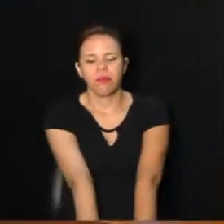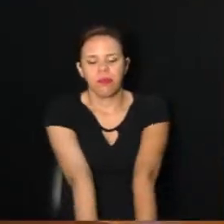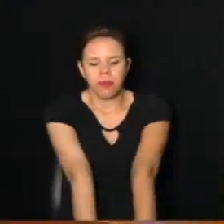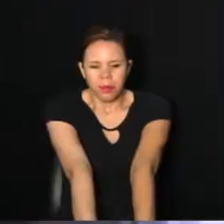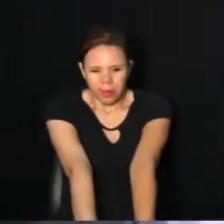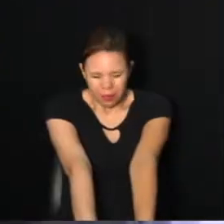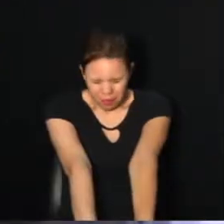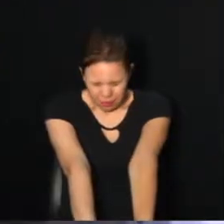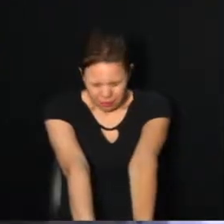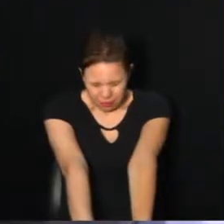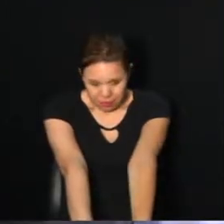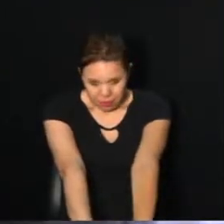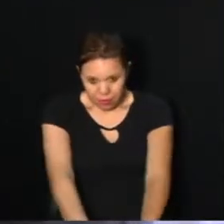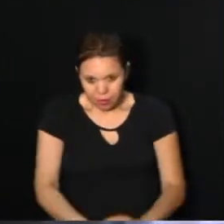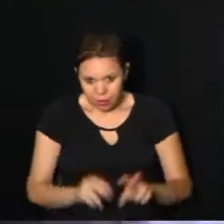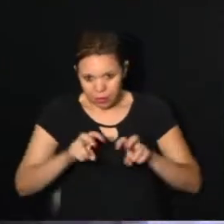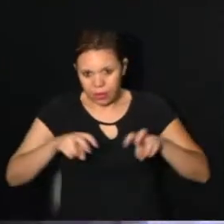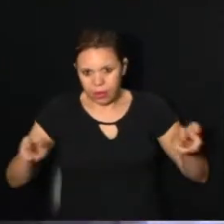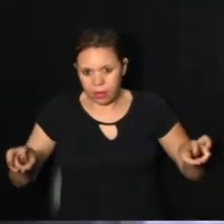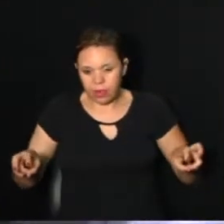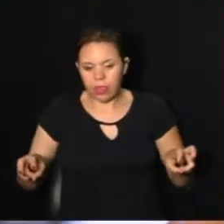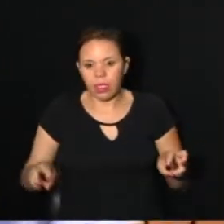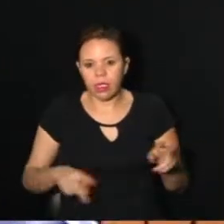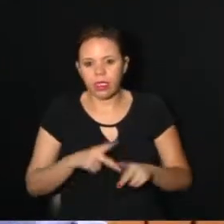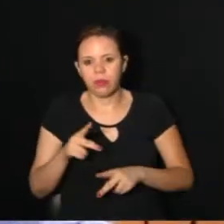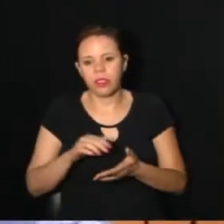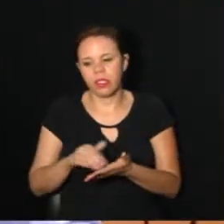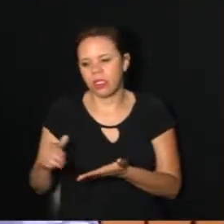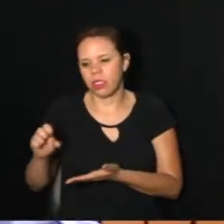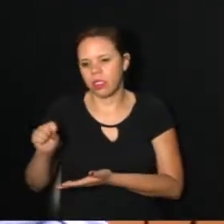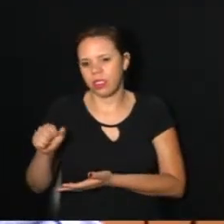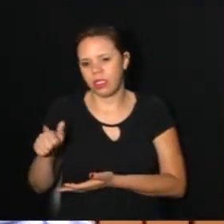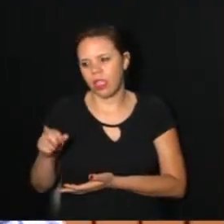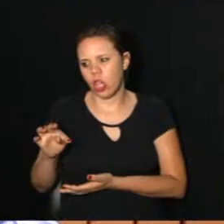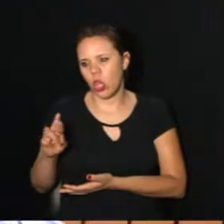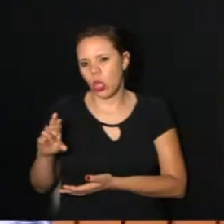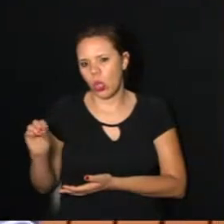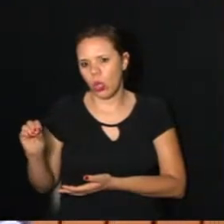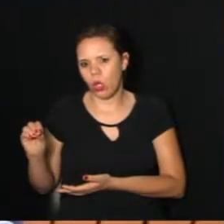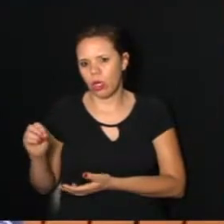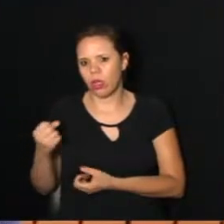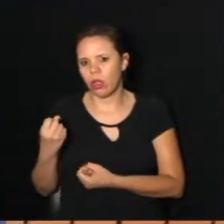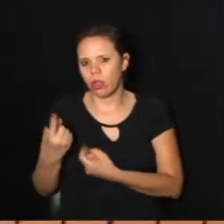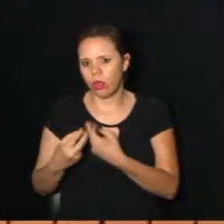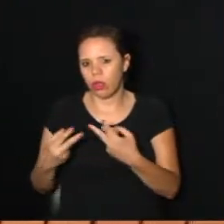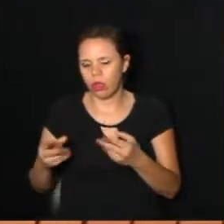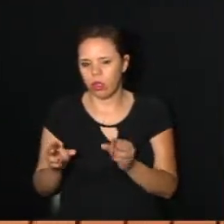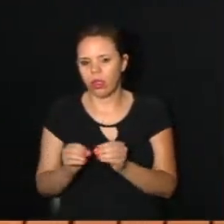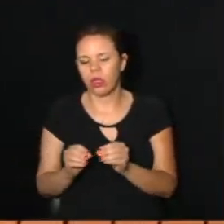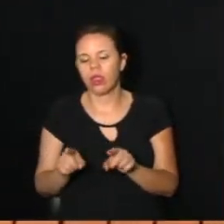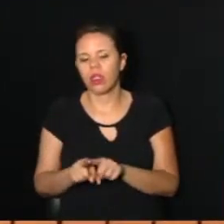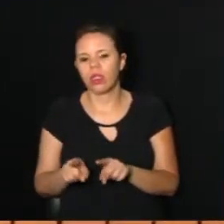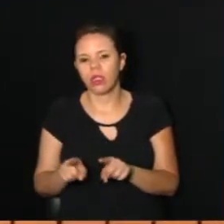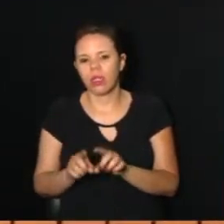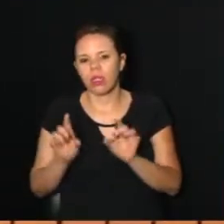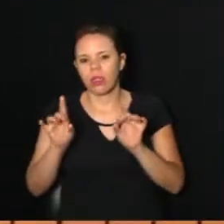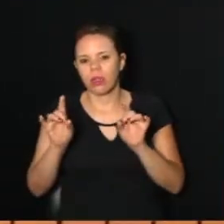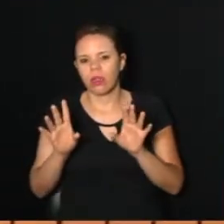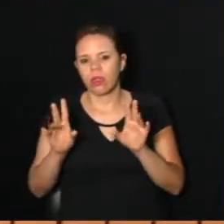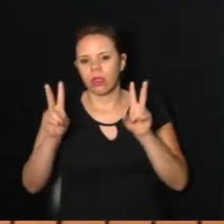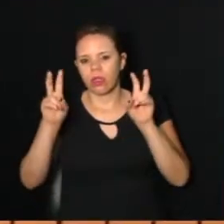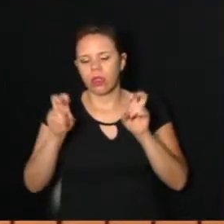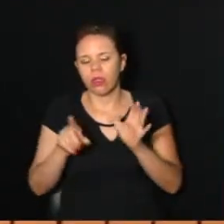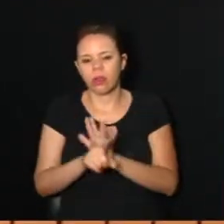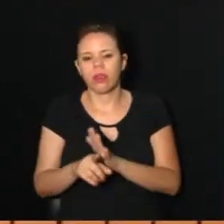Então, façamos então dessa maneira. Eu vou passar ao secretário Santoro para fazer algumas considerações, em especial ao